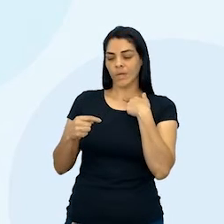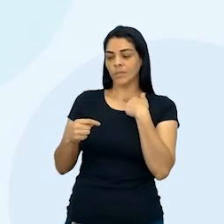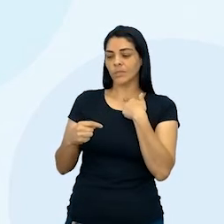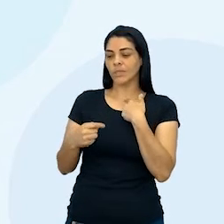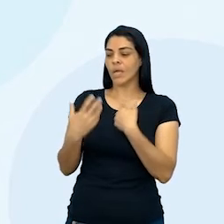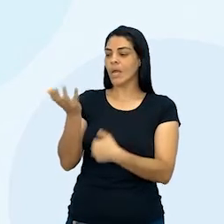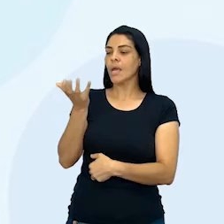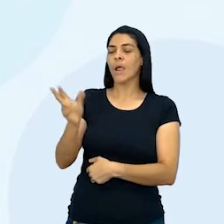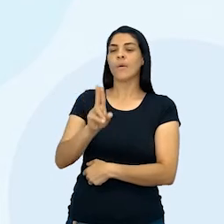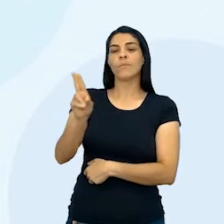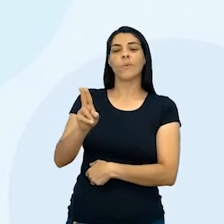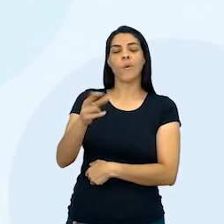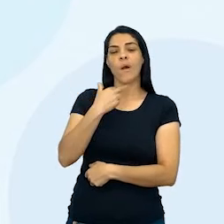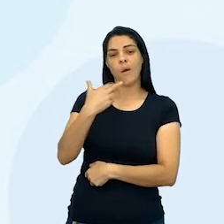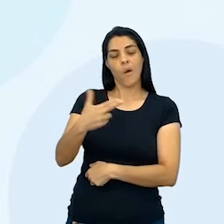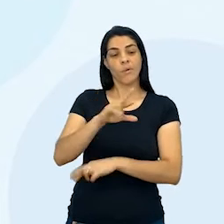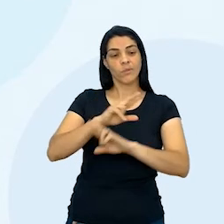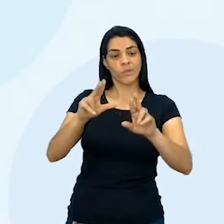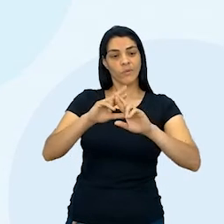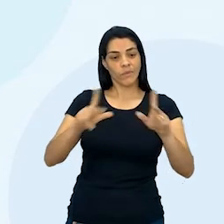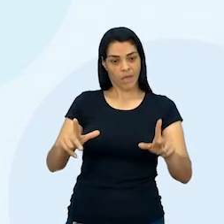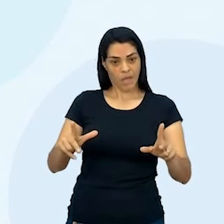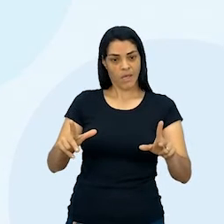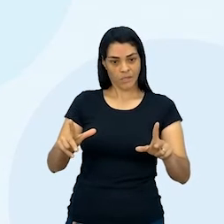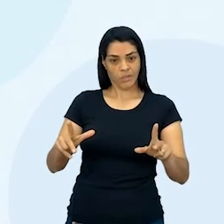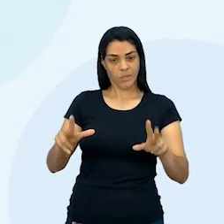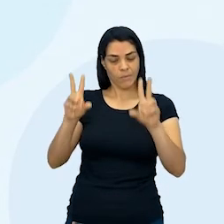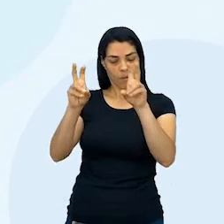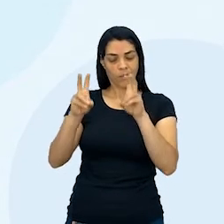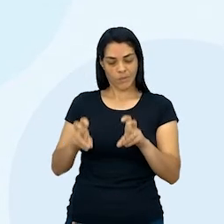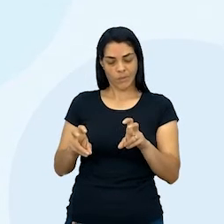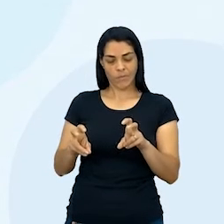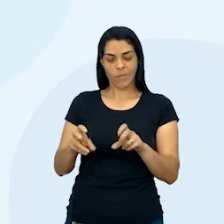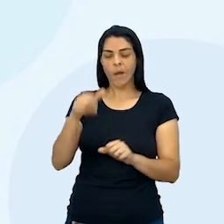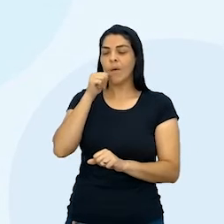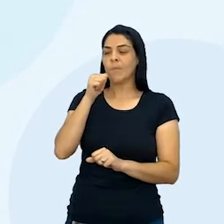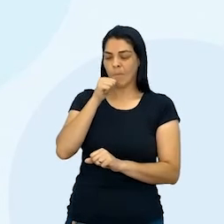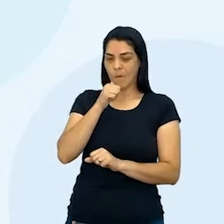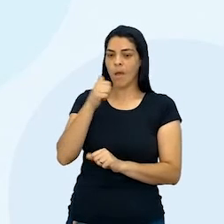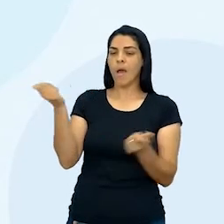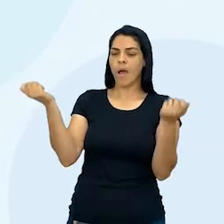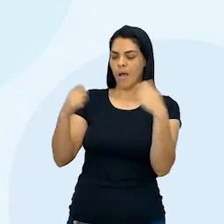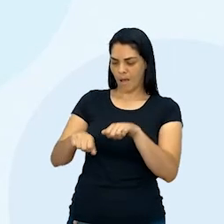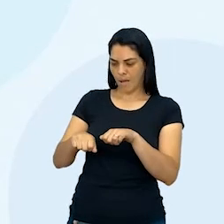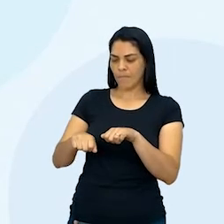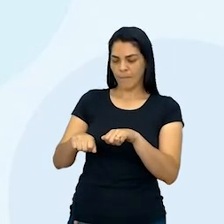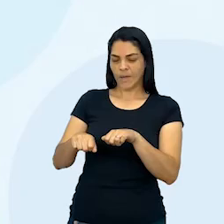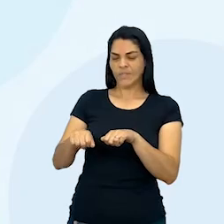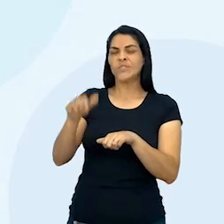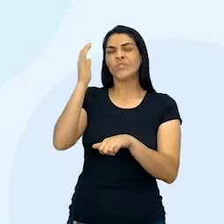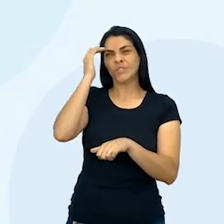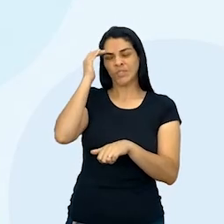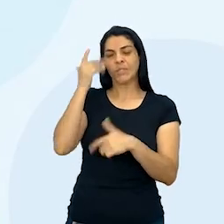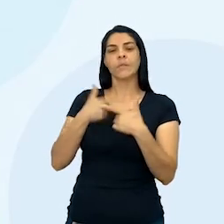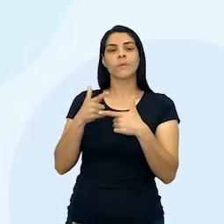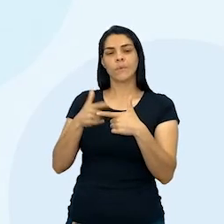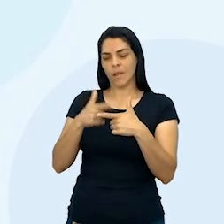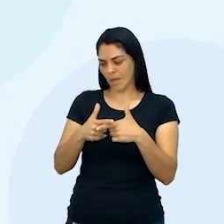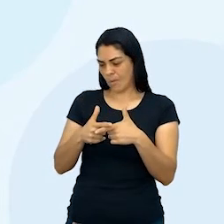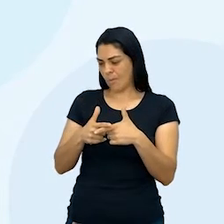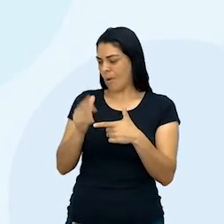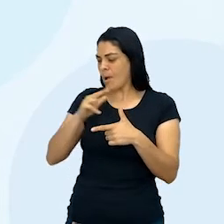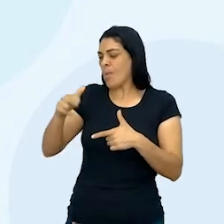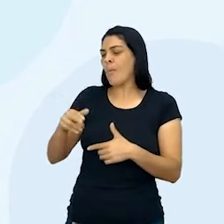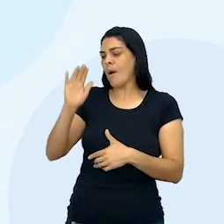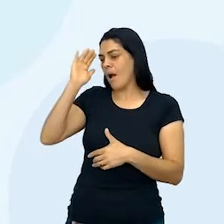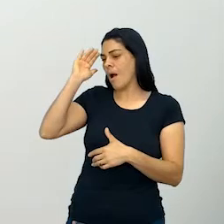aí, nesse momento a Tina ela consegue identificar o problema sem usar de